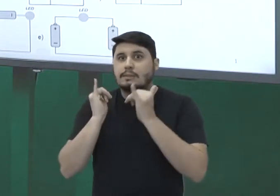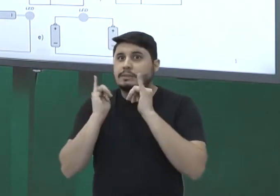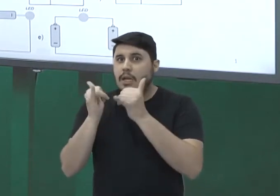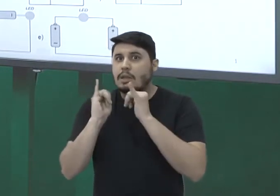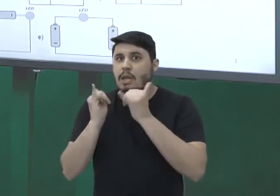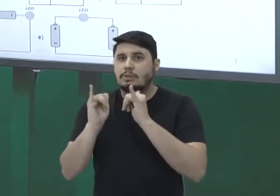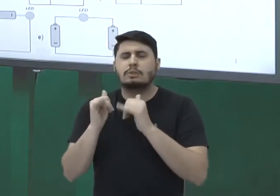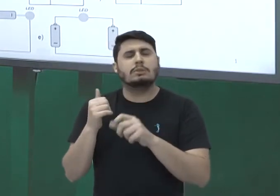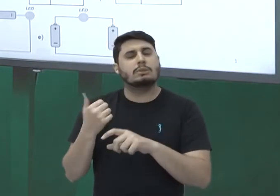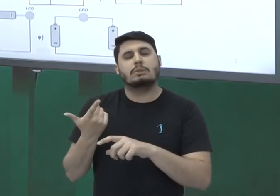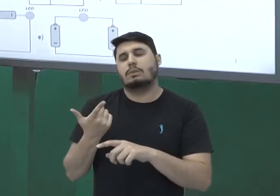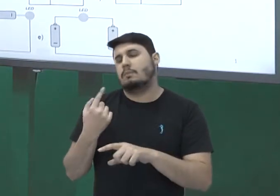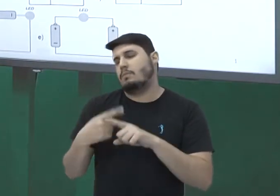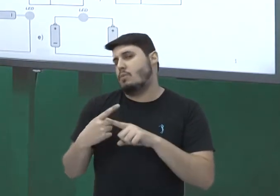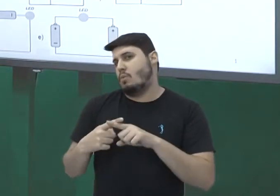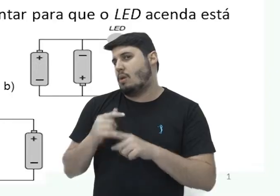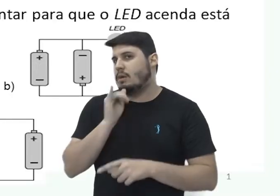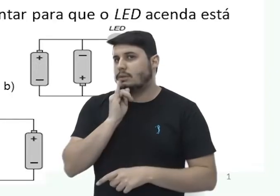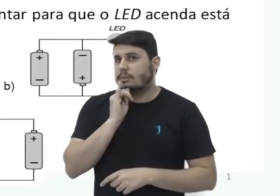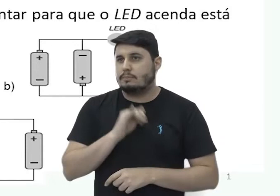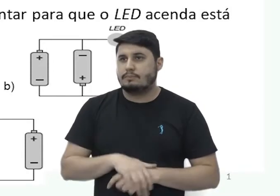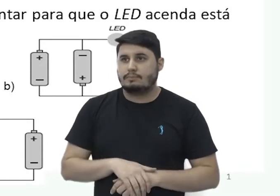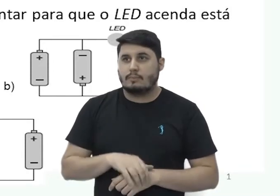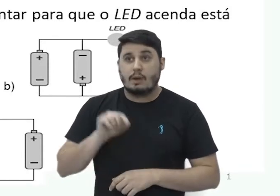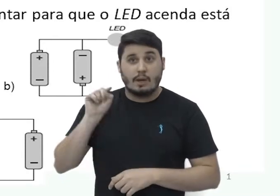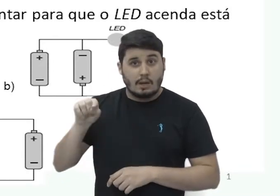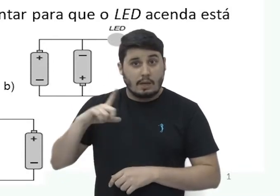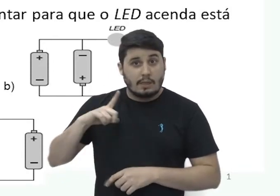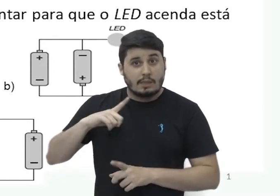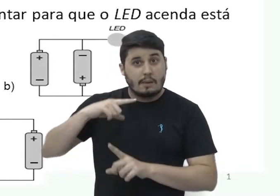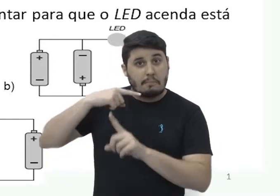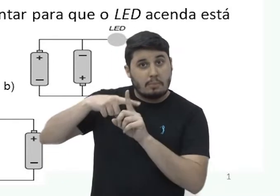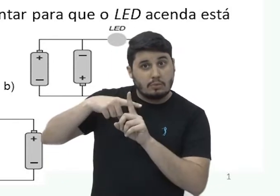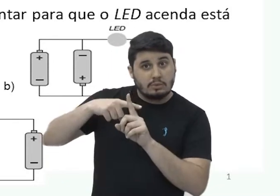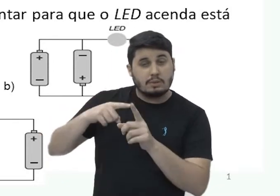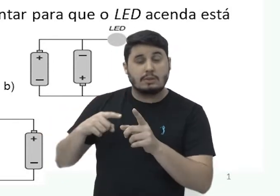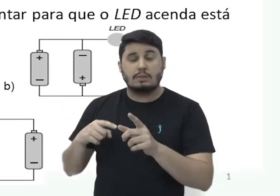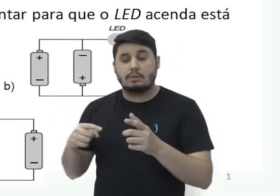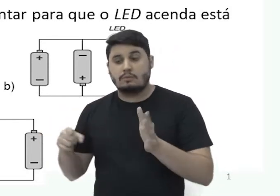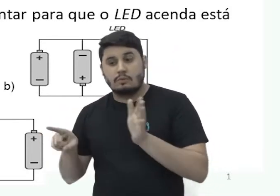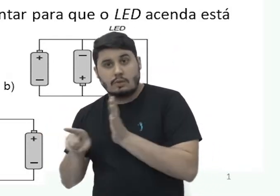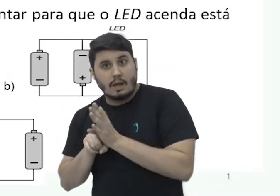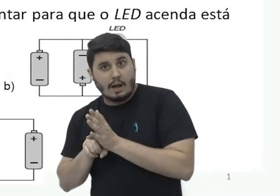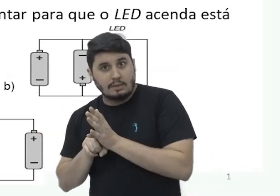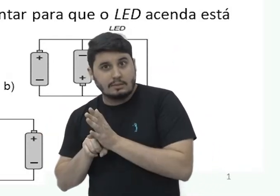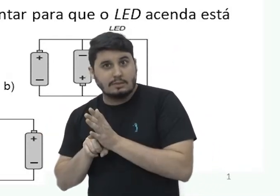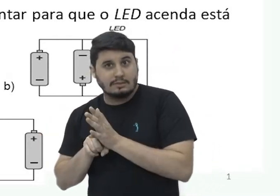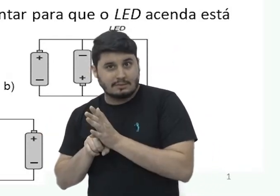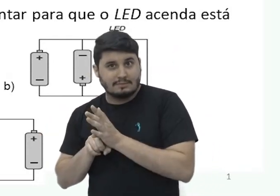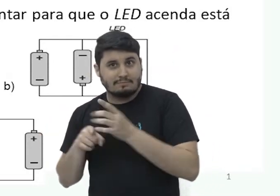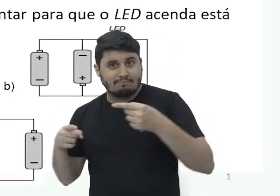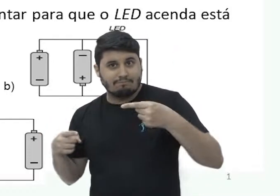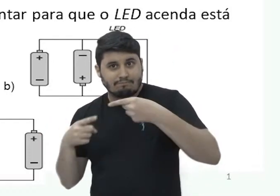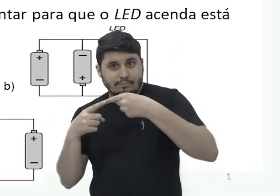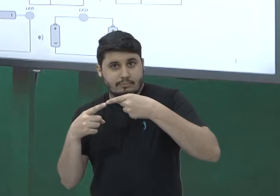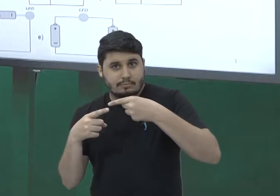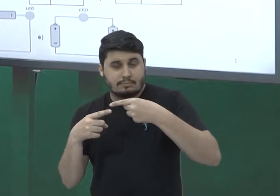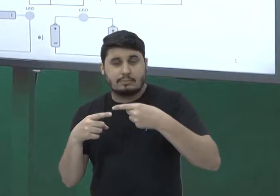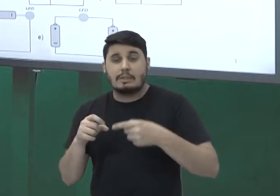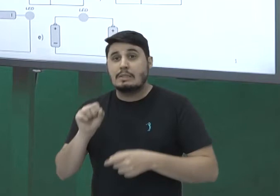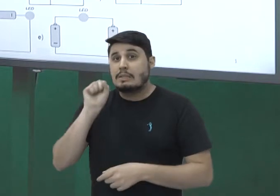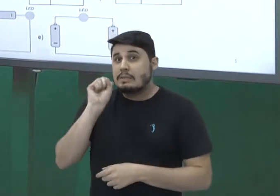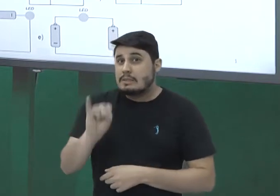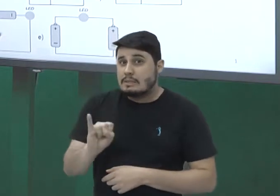Por quê? Vejam só, aqui eu tenho um polo positivo ligado com um polo positivo, certo? E quando isso acontece, não